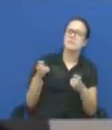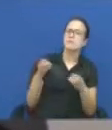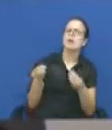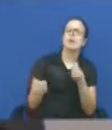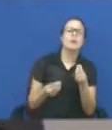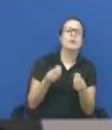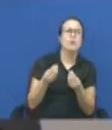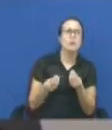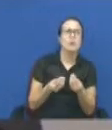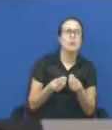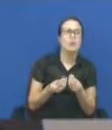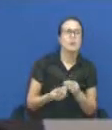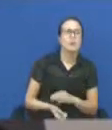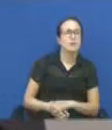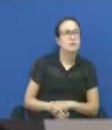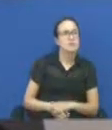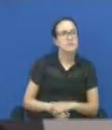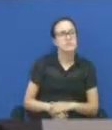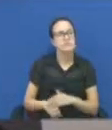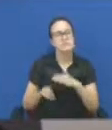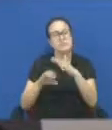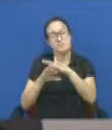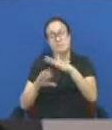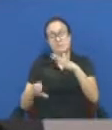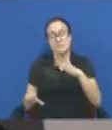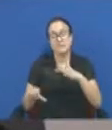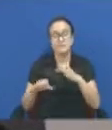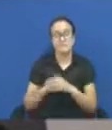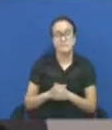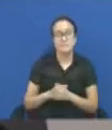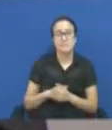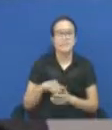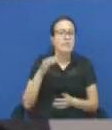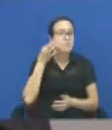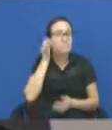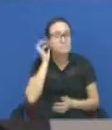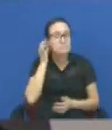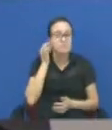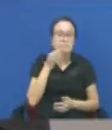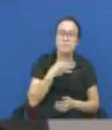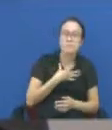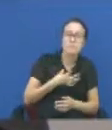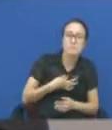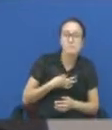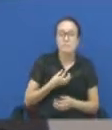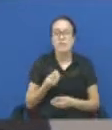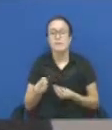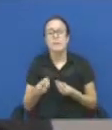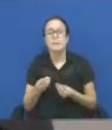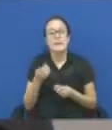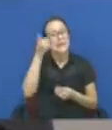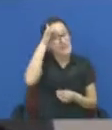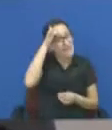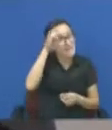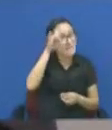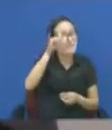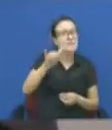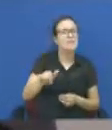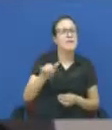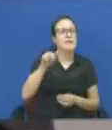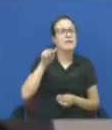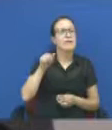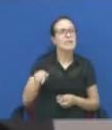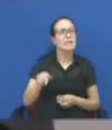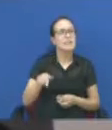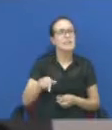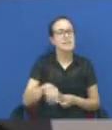da semijoia no nosso município, para que a gente possa evitar de vez que o nosso produto tem essa mancha